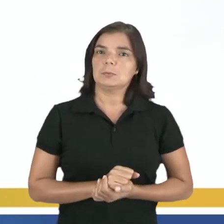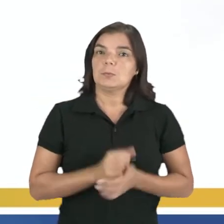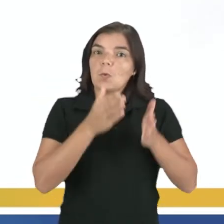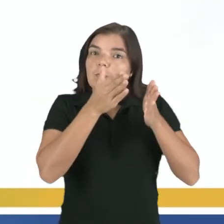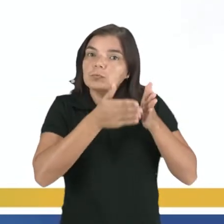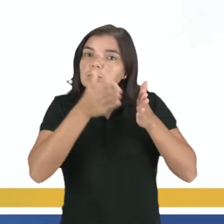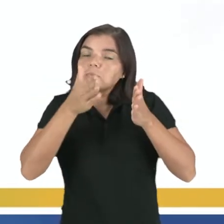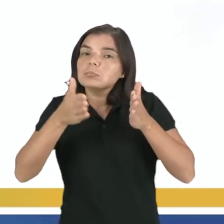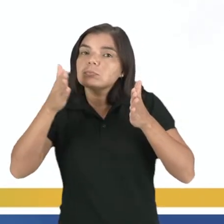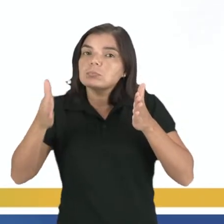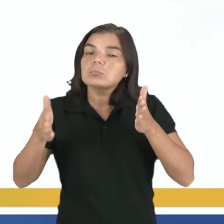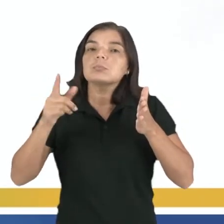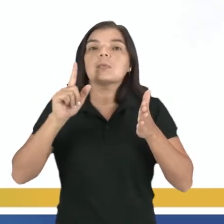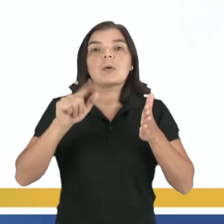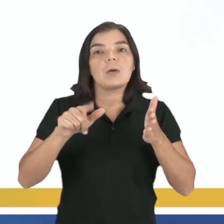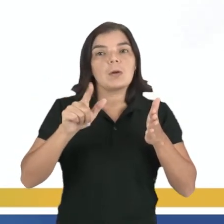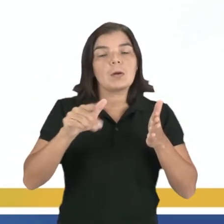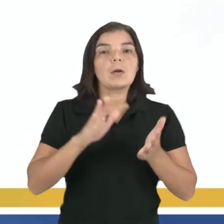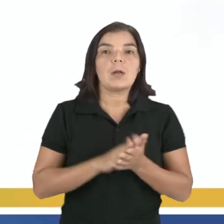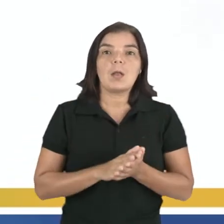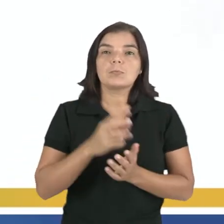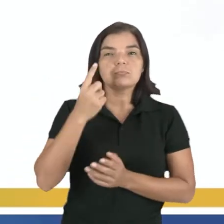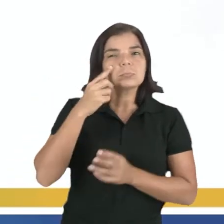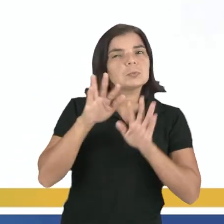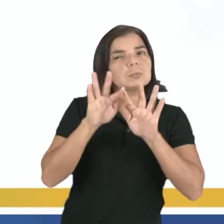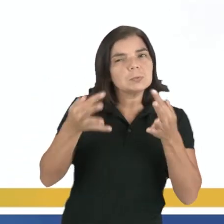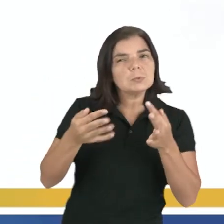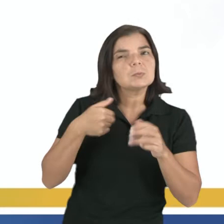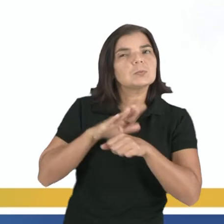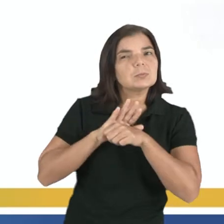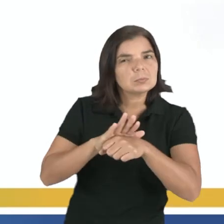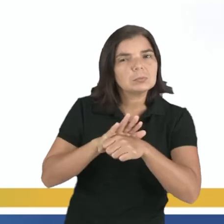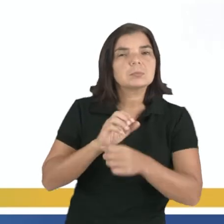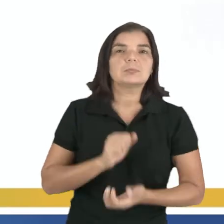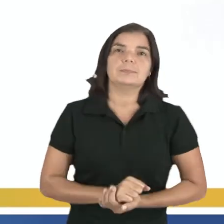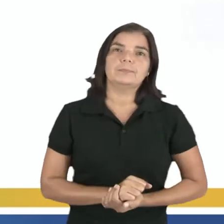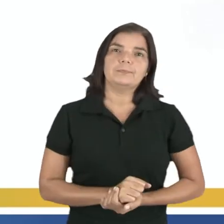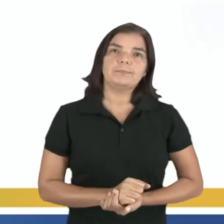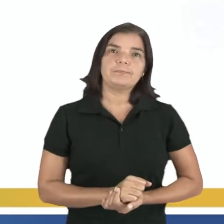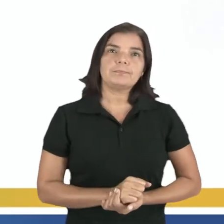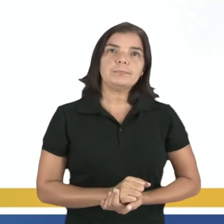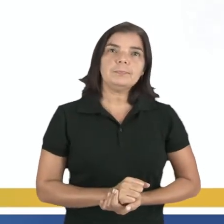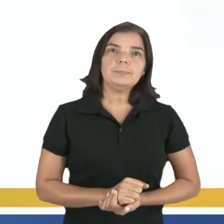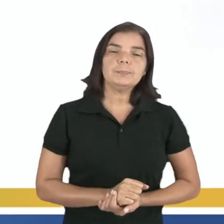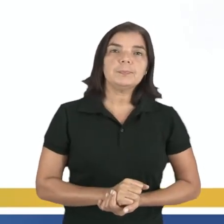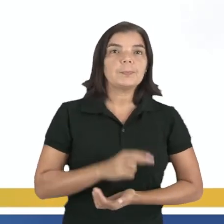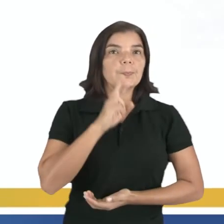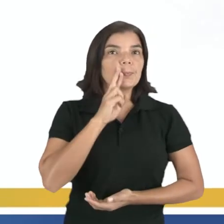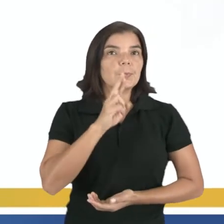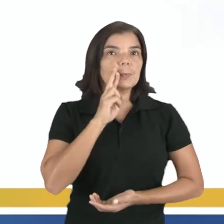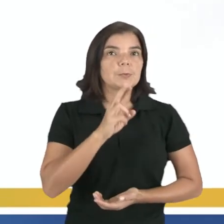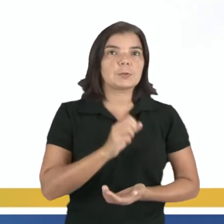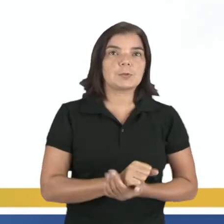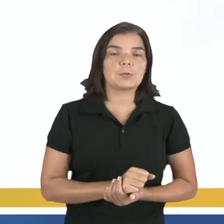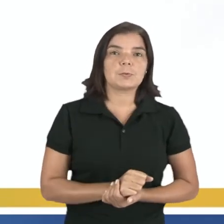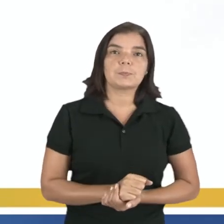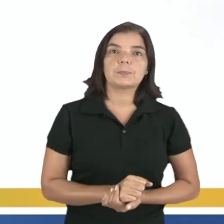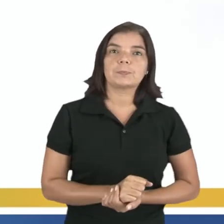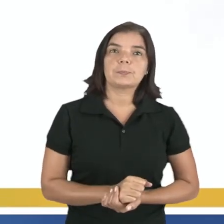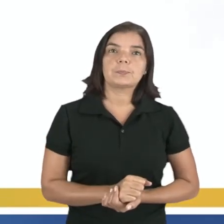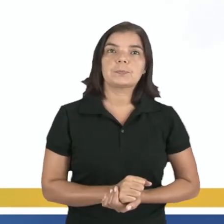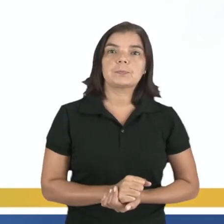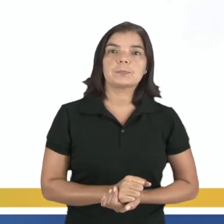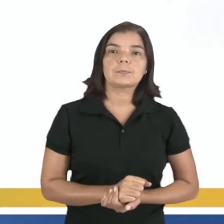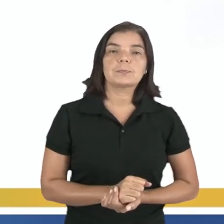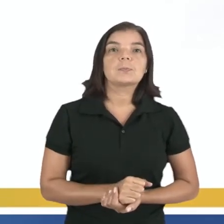dessa sequência aí, ele não é tão simples de observar, então eu vou ajudar você. Então vamos lá. Vamos observar um exemplozinho aqui,